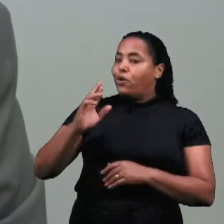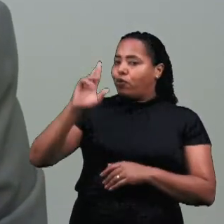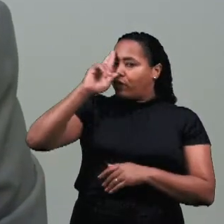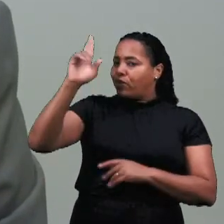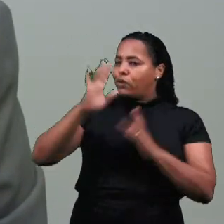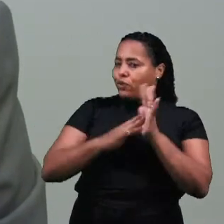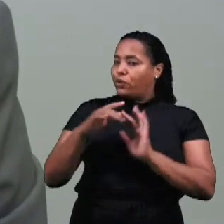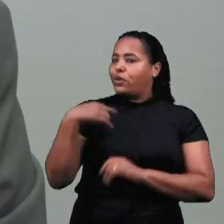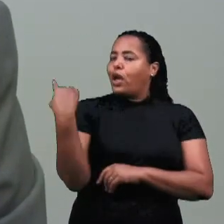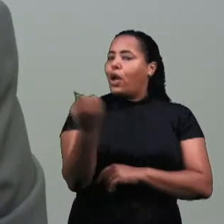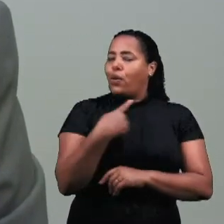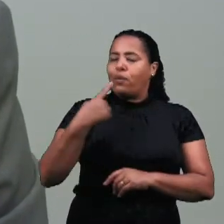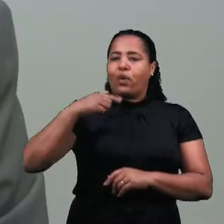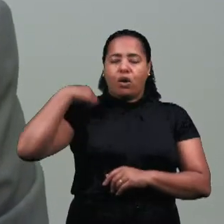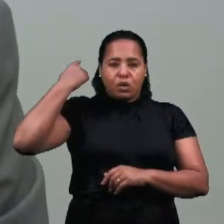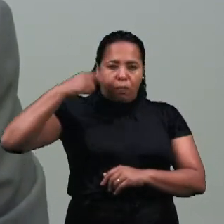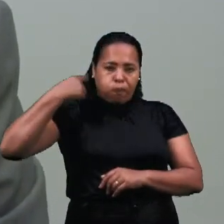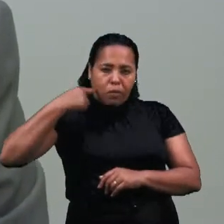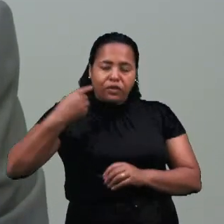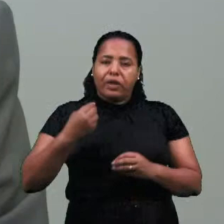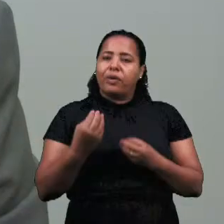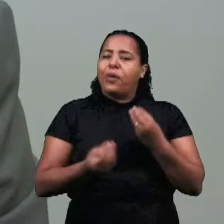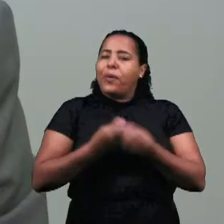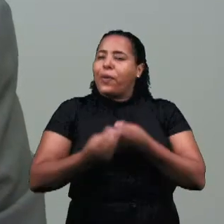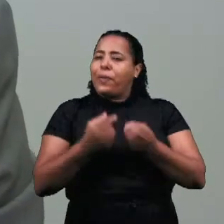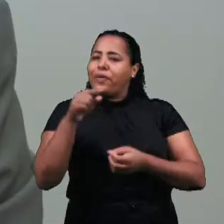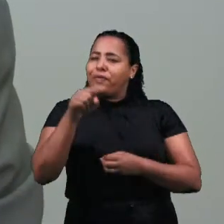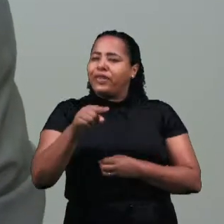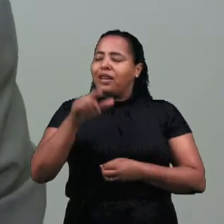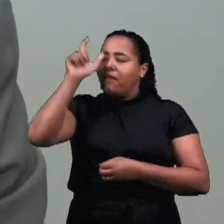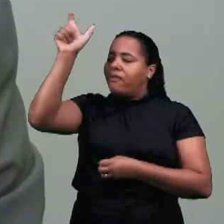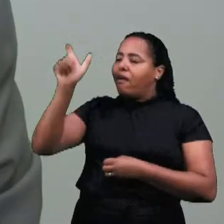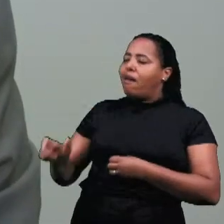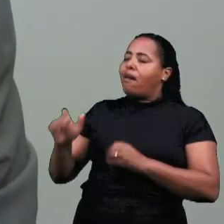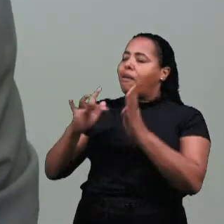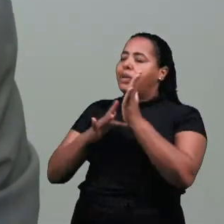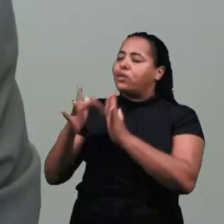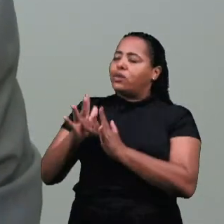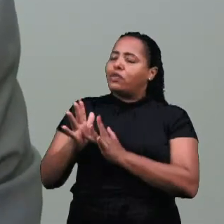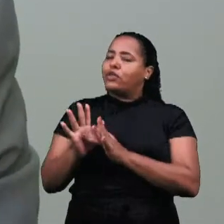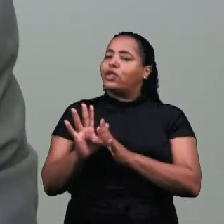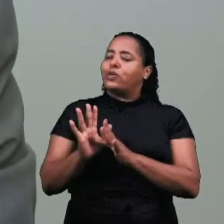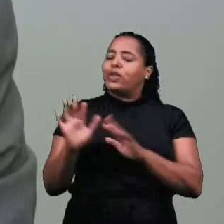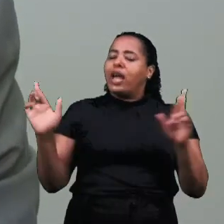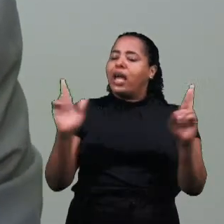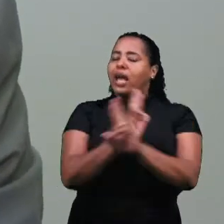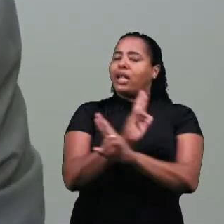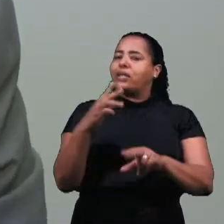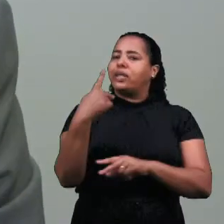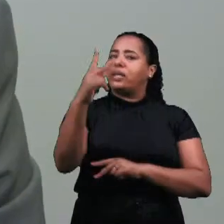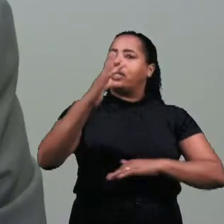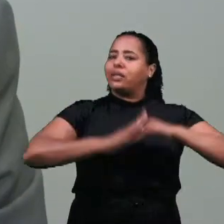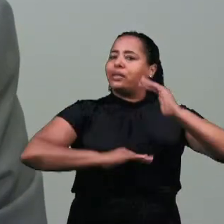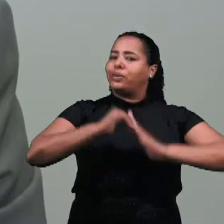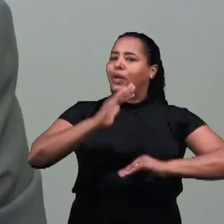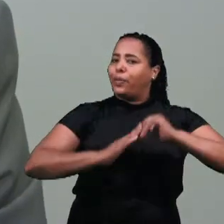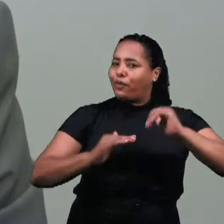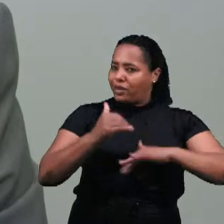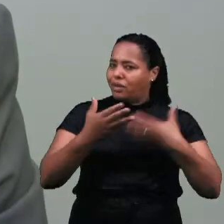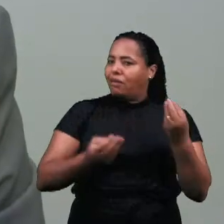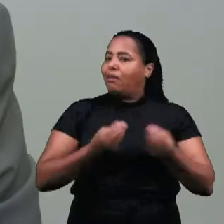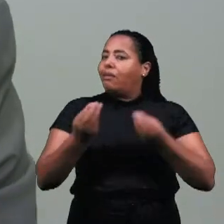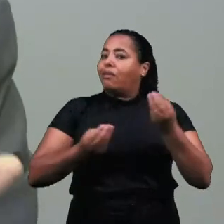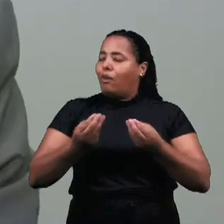verdade. Como é que o senhor vê a pessoa do senhor Jesus na profissão do senhor, o senhor como advogado? Como é que o senhor vê o senhor Jesus?